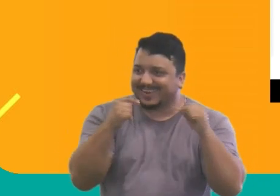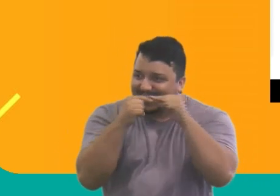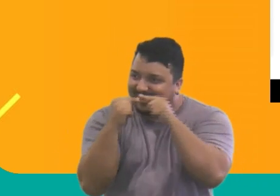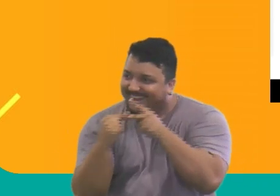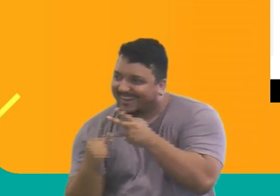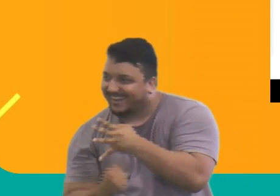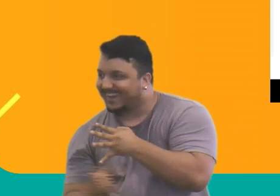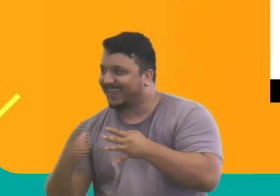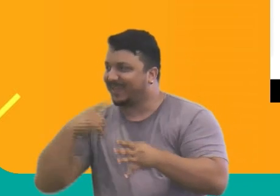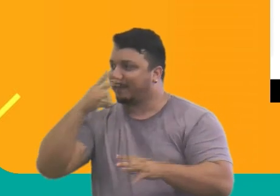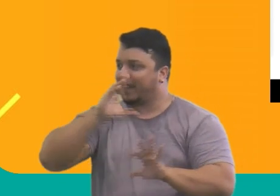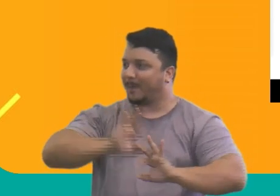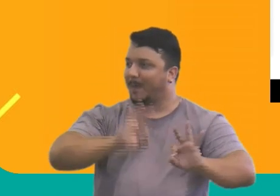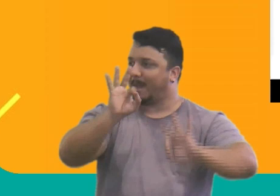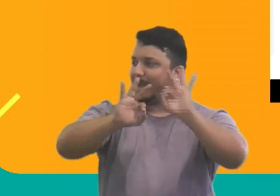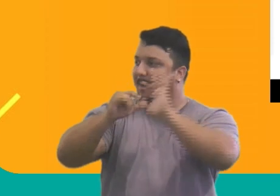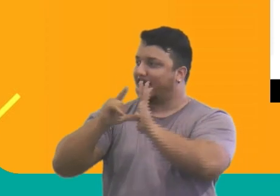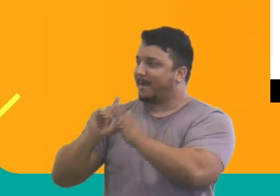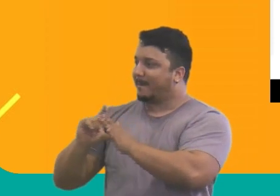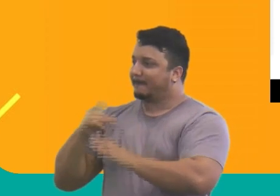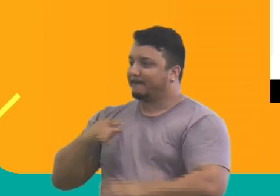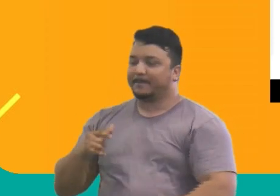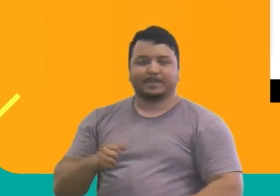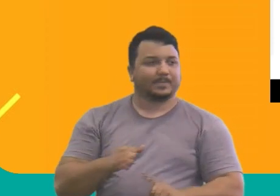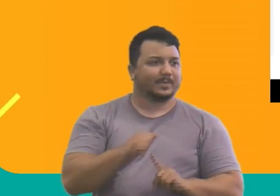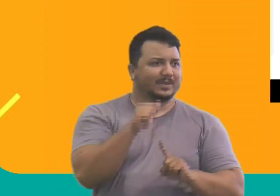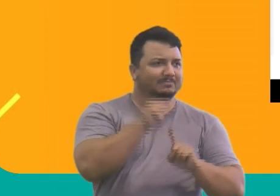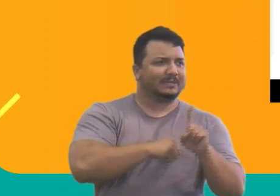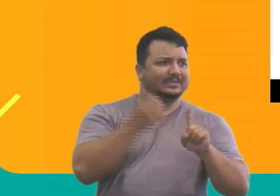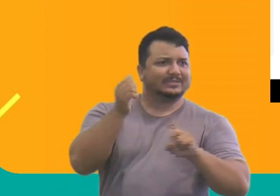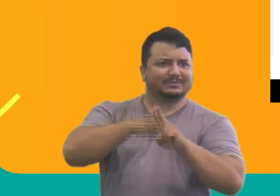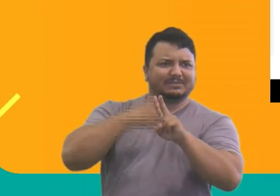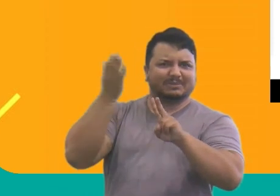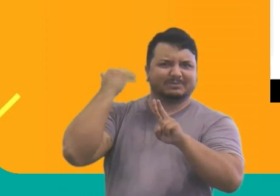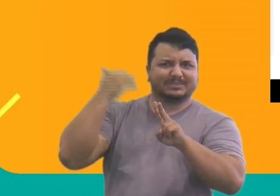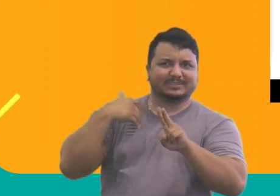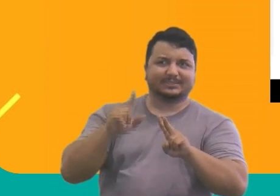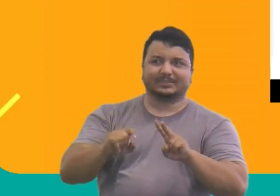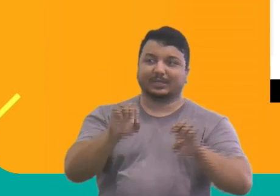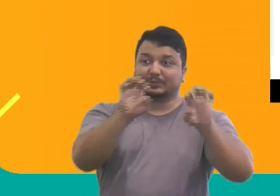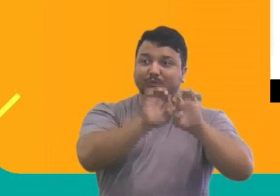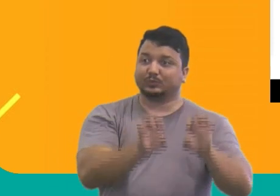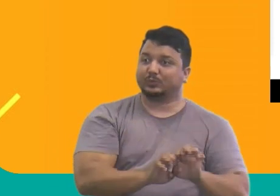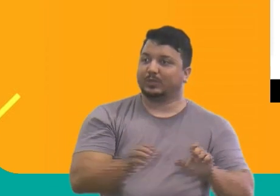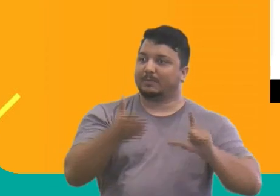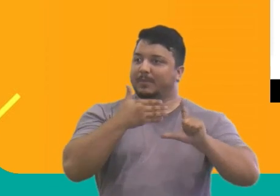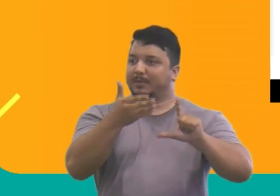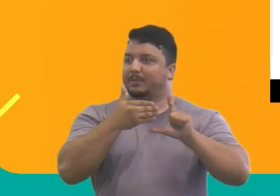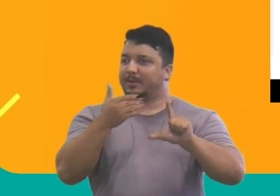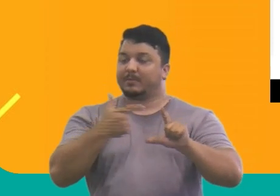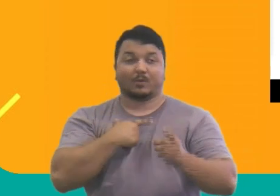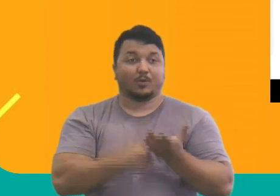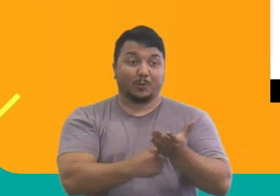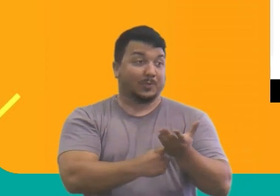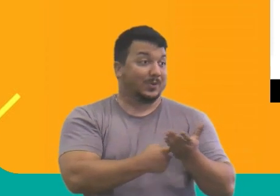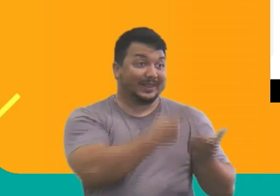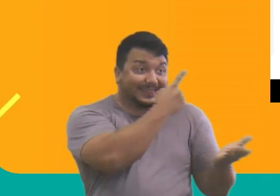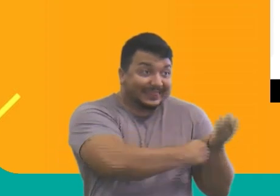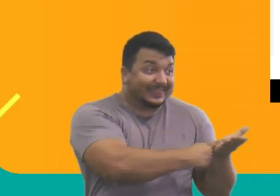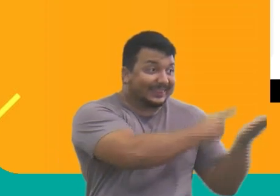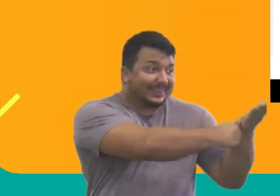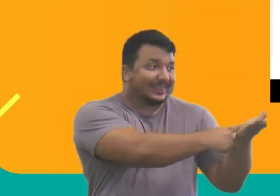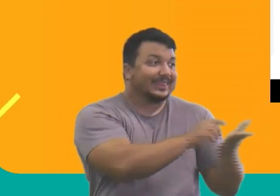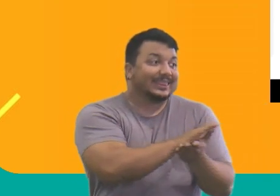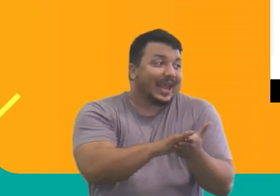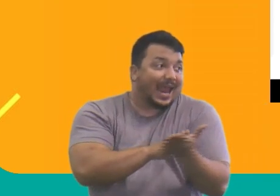gente montou, um mês atrás, mais de um mês, dois meses atrás, essa estrutura, não combinamos.